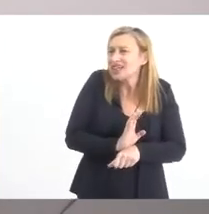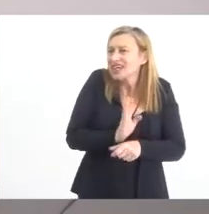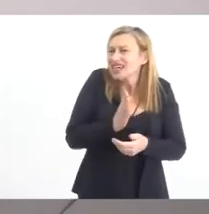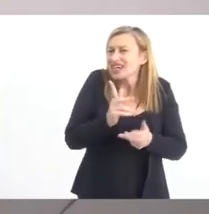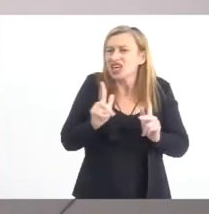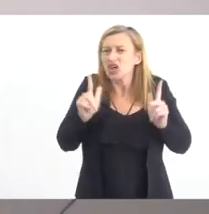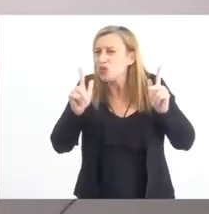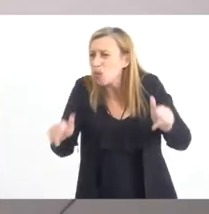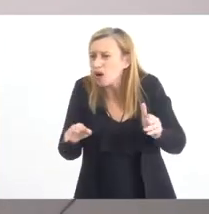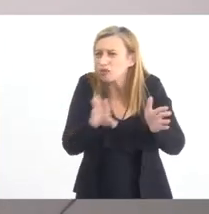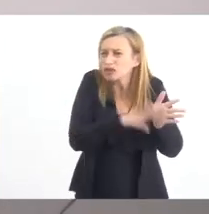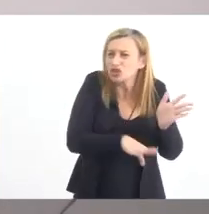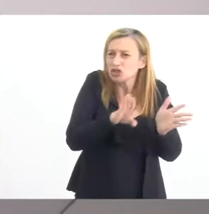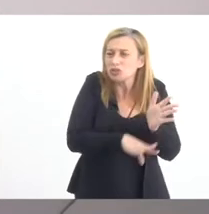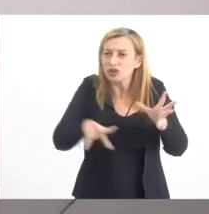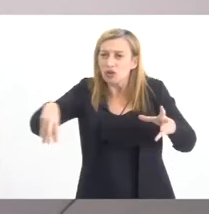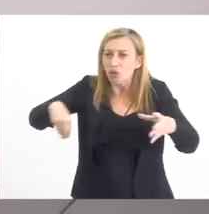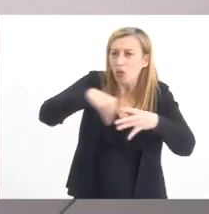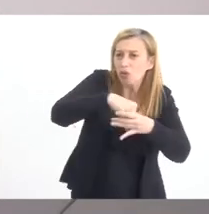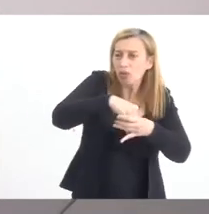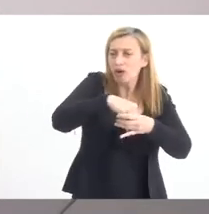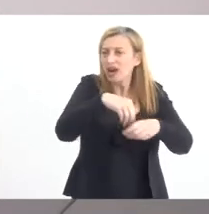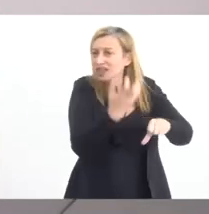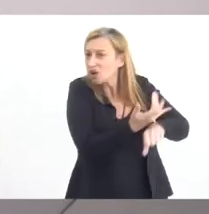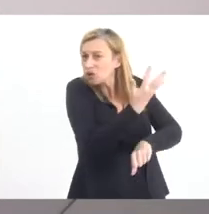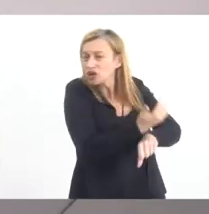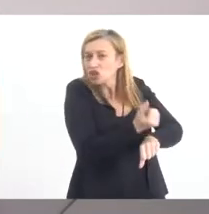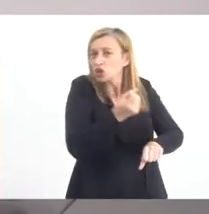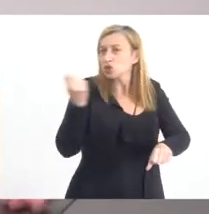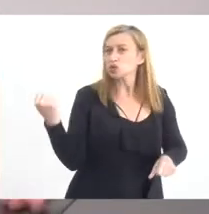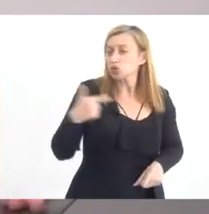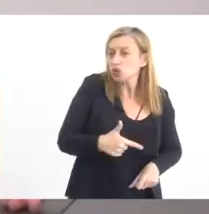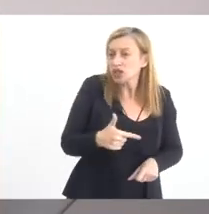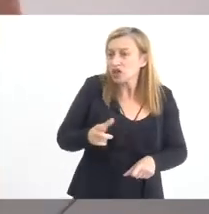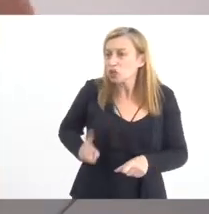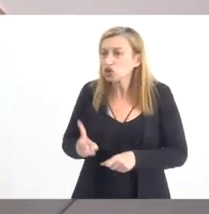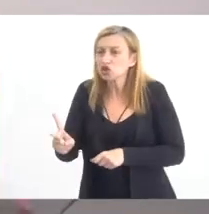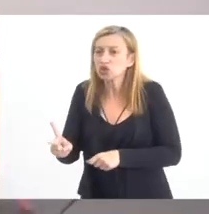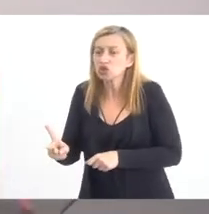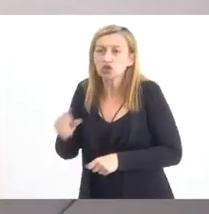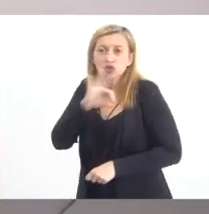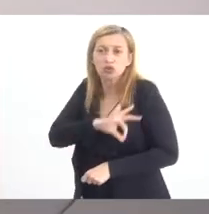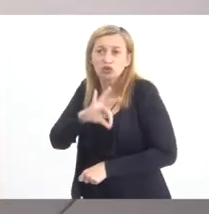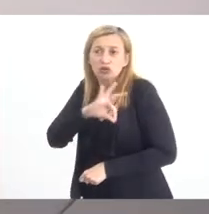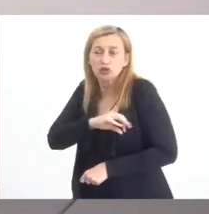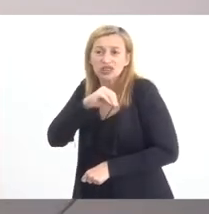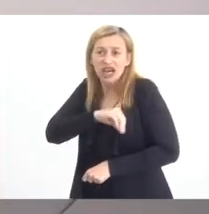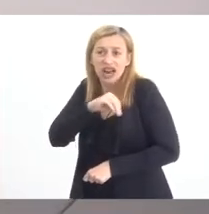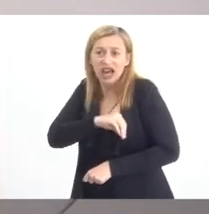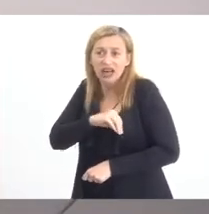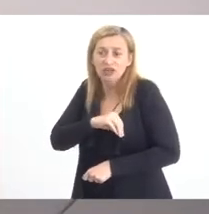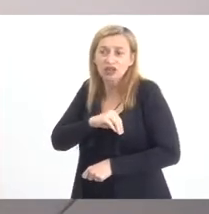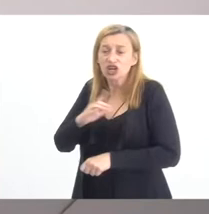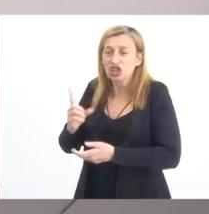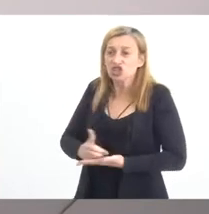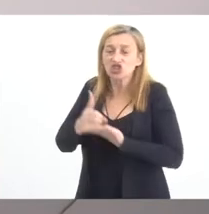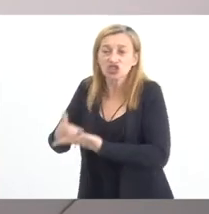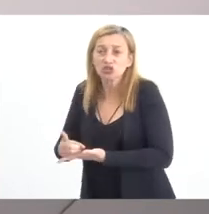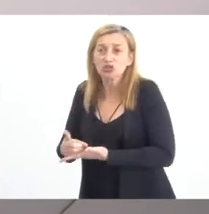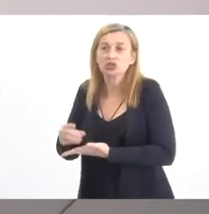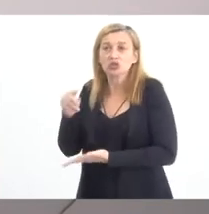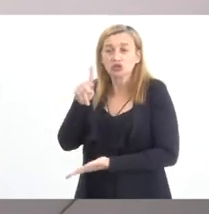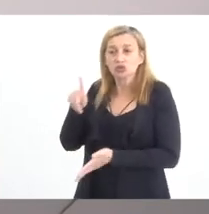despesas se for incorporada ao UERJ, do que mantendo esses professores com salários dignos, equiparados, sim, aos servidores da